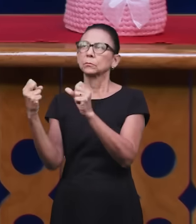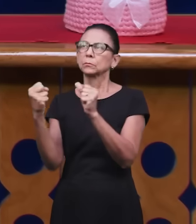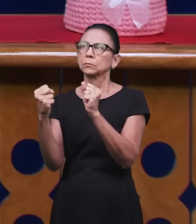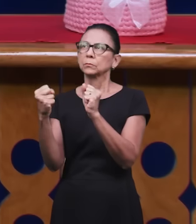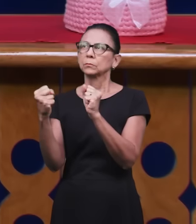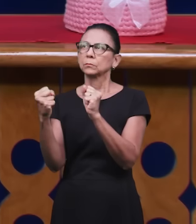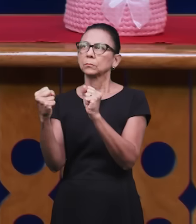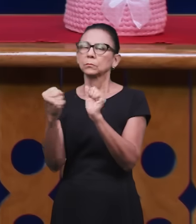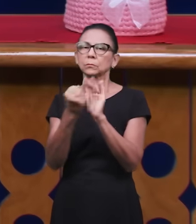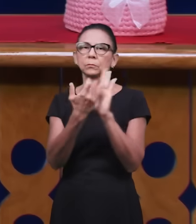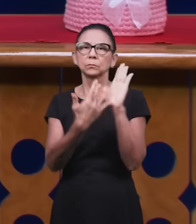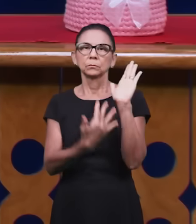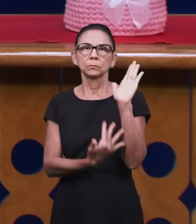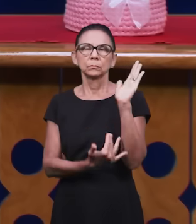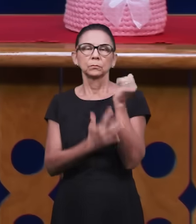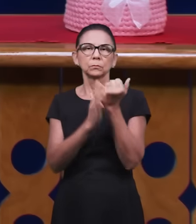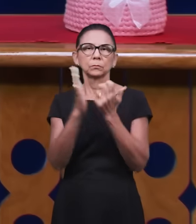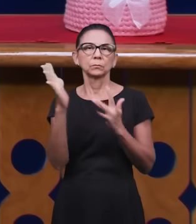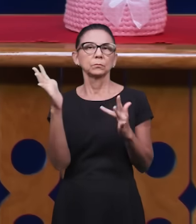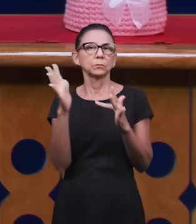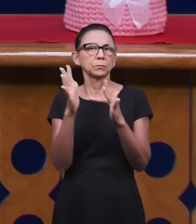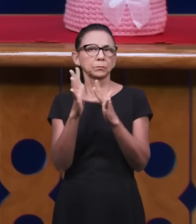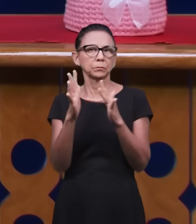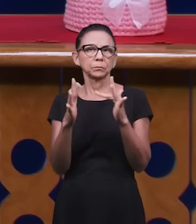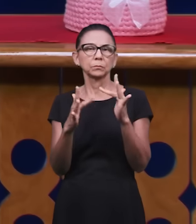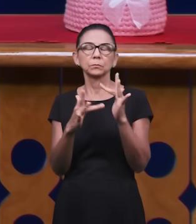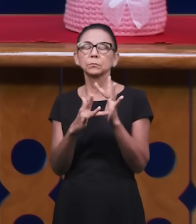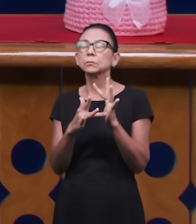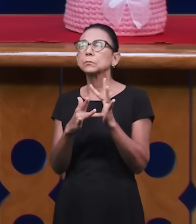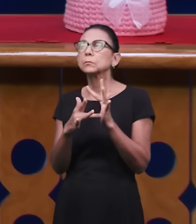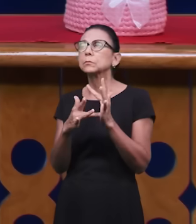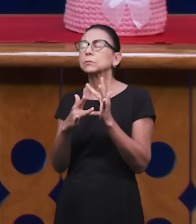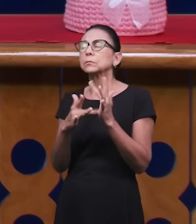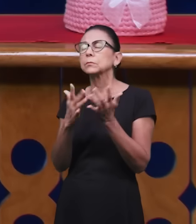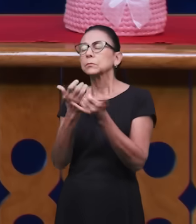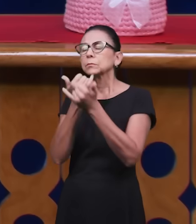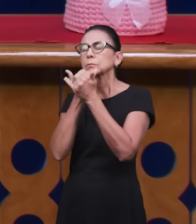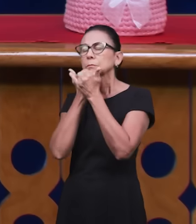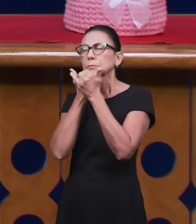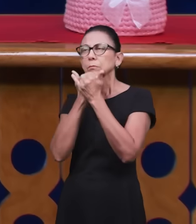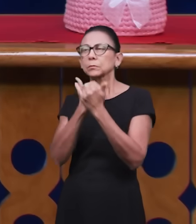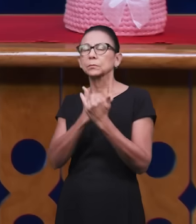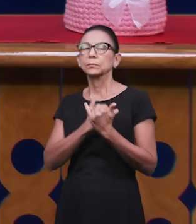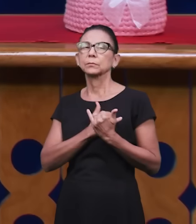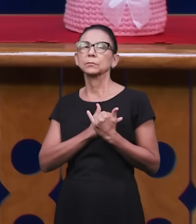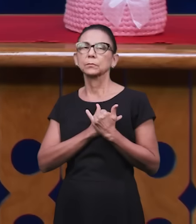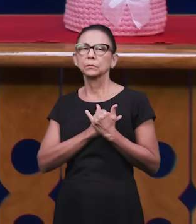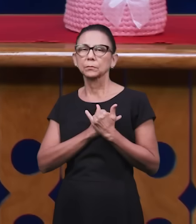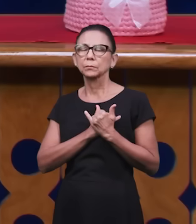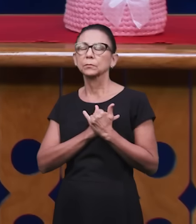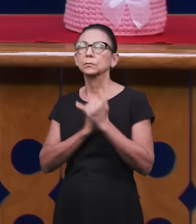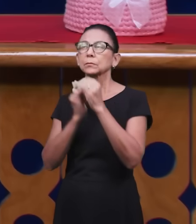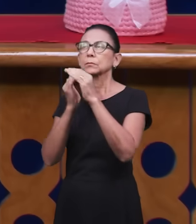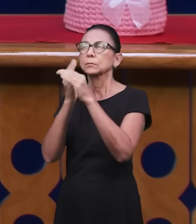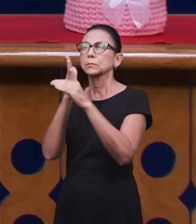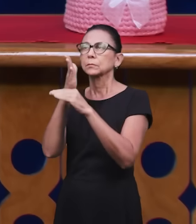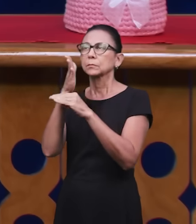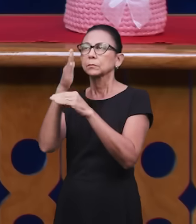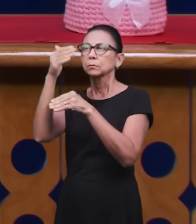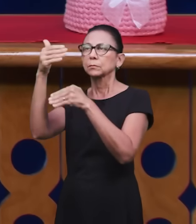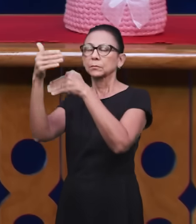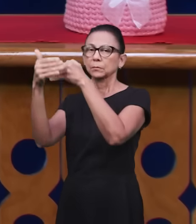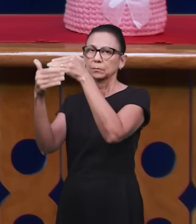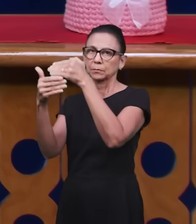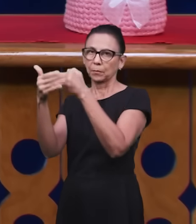ao Senhor o perdão necessário para entrarmos neste culto e também o renovo